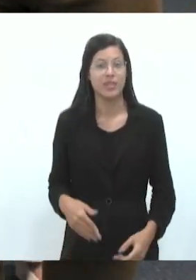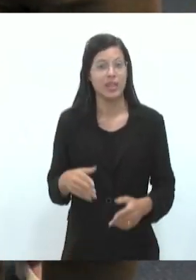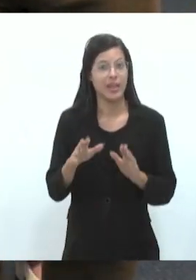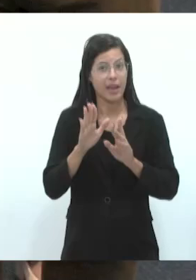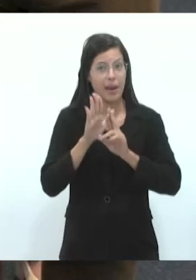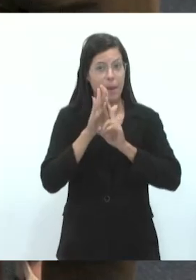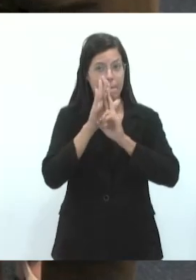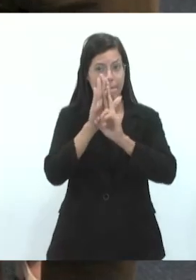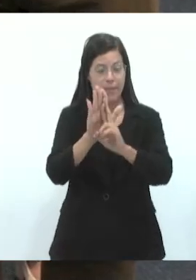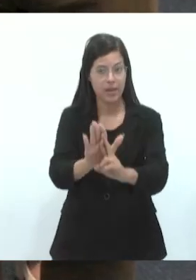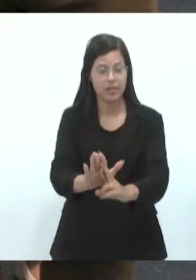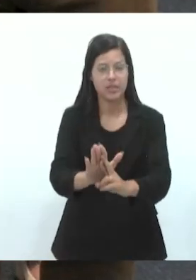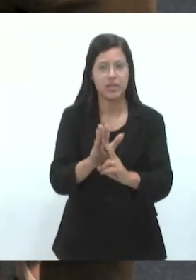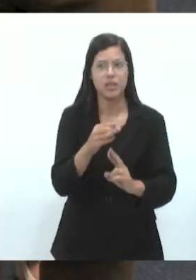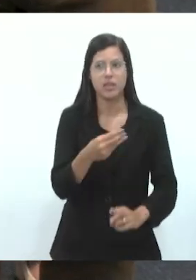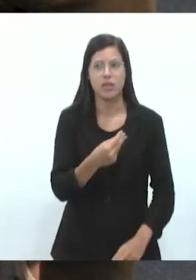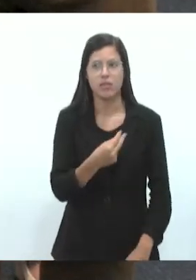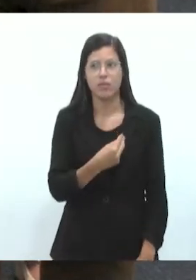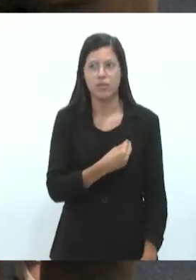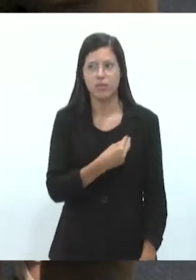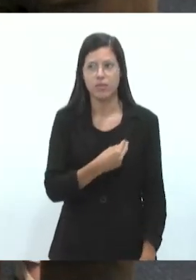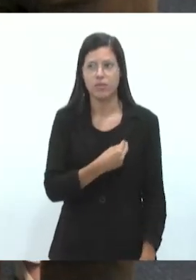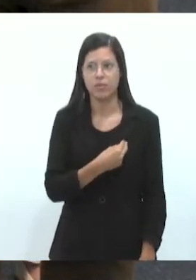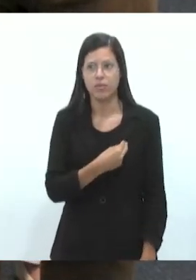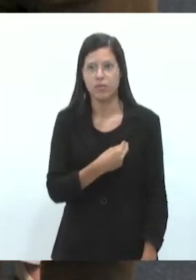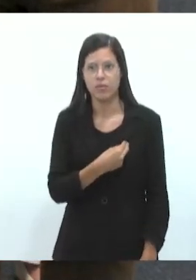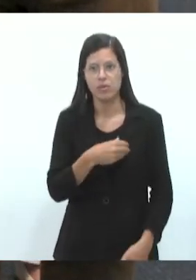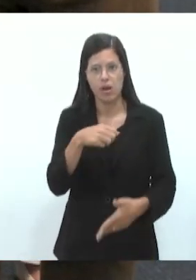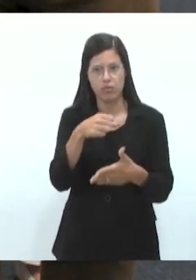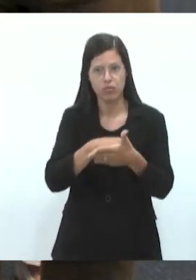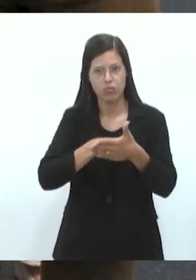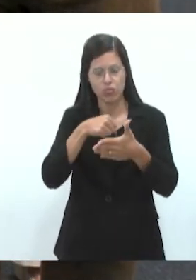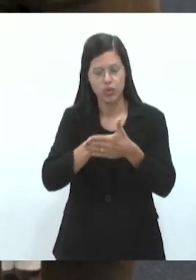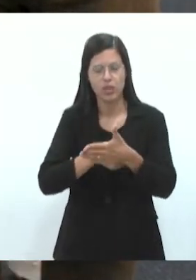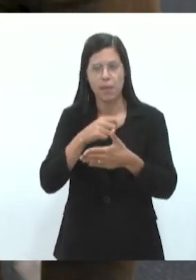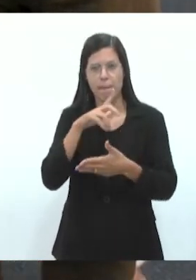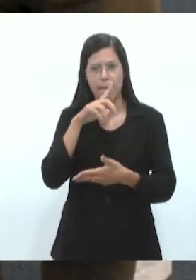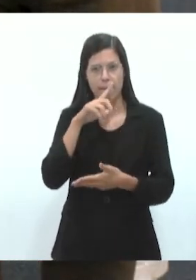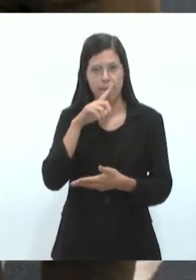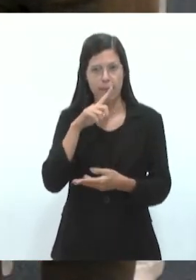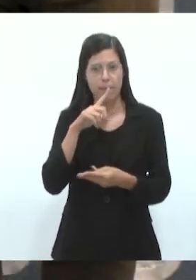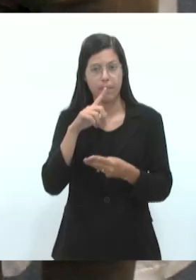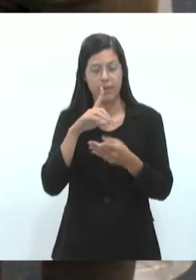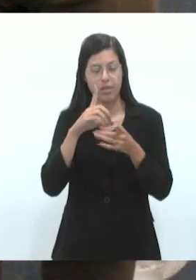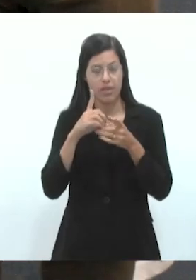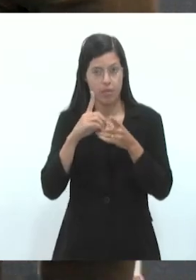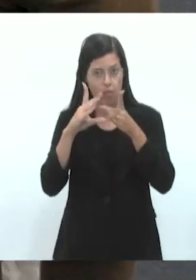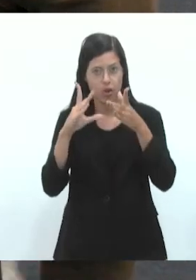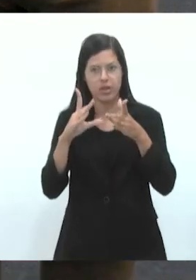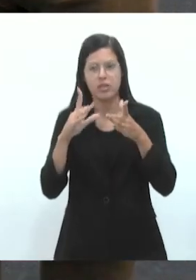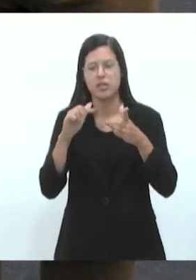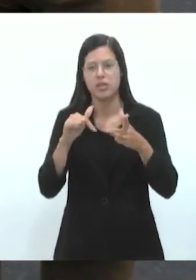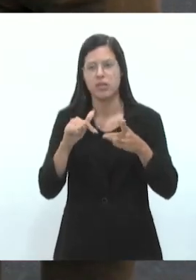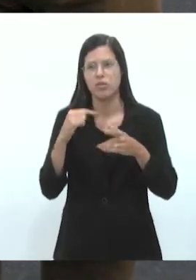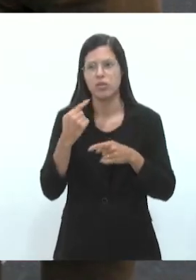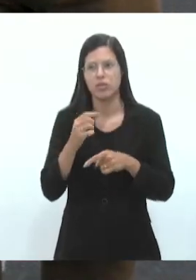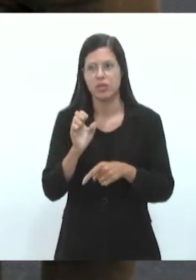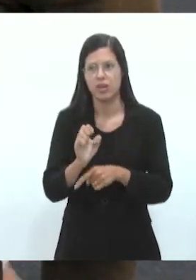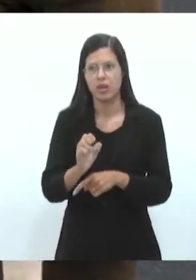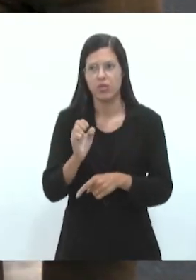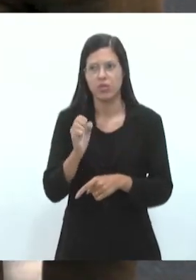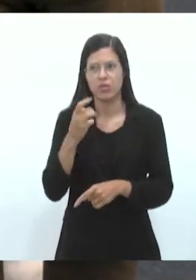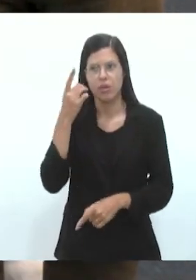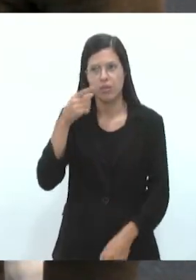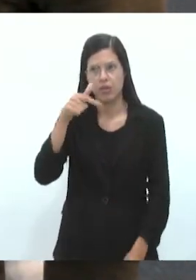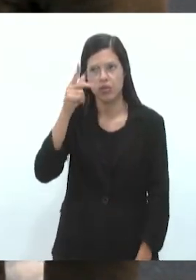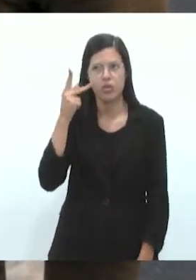casa, vivos e empossados, a luta pela democracia no nosso Estado. Então, deputado Luiz Paulo, deputado Carlos Mink e